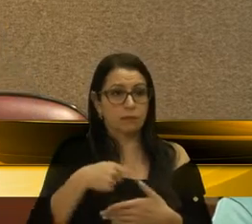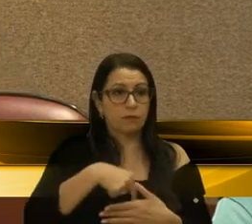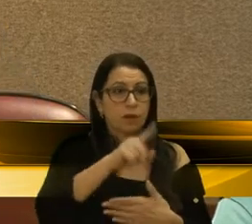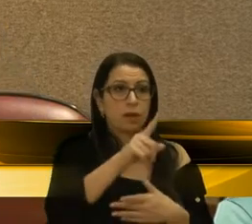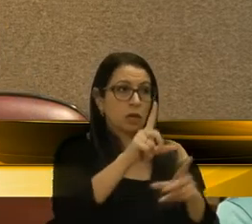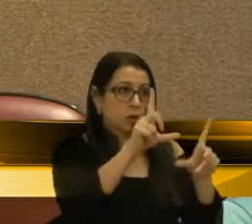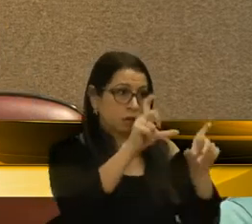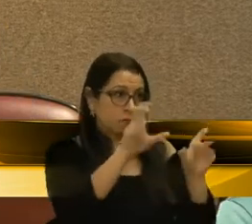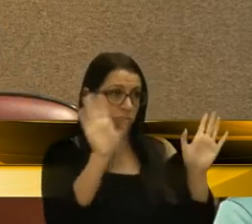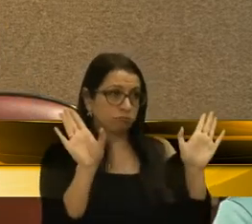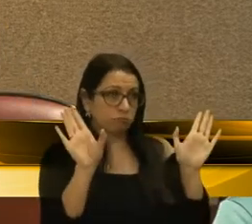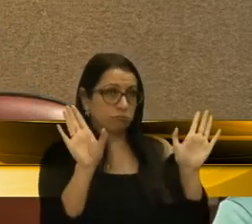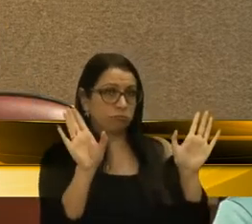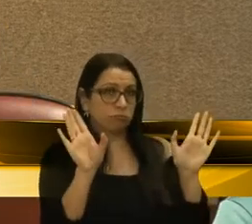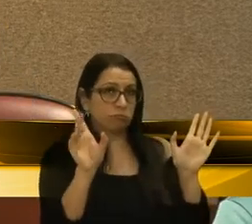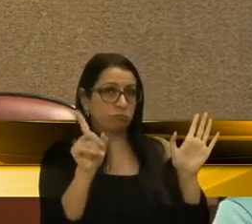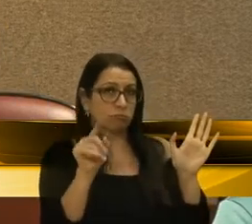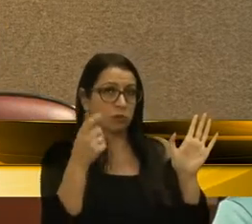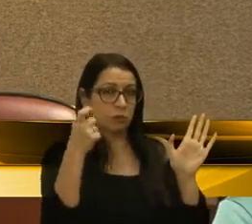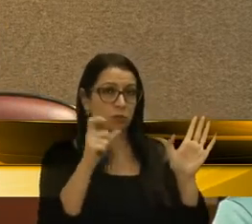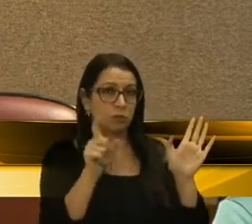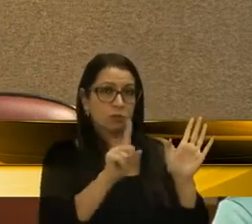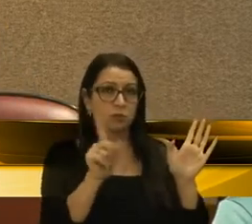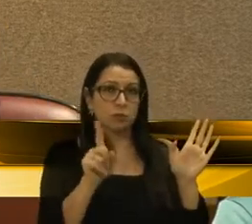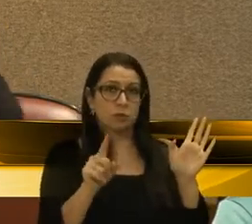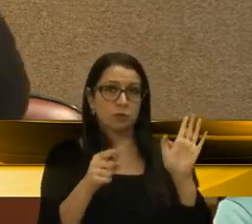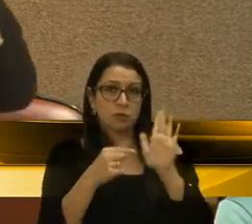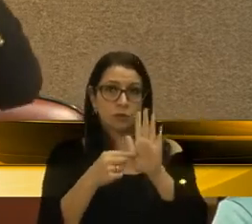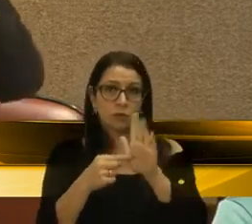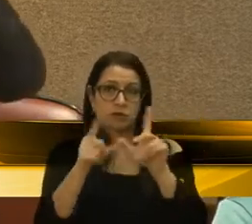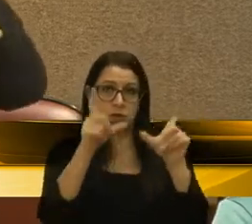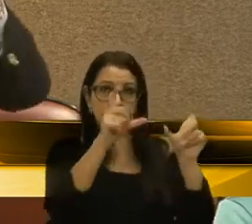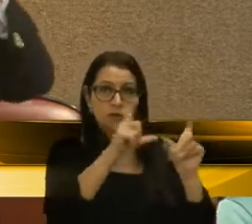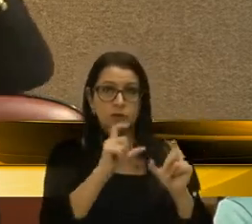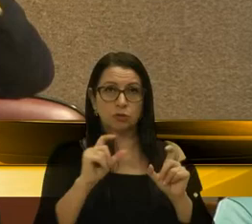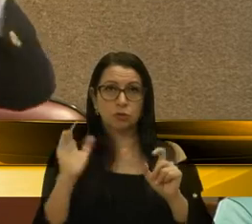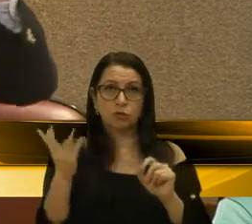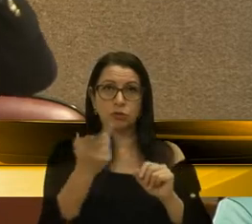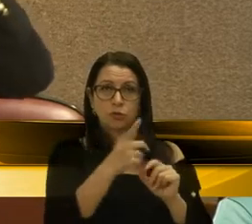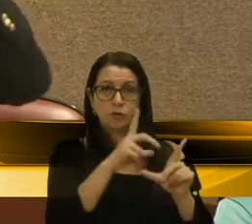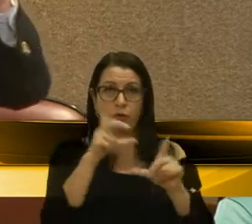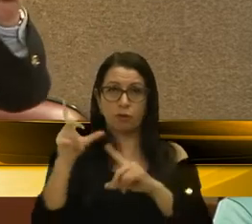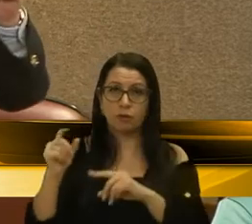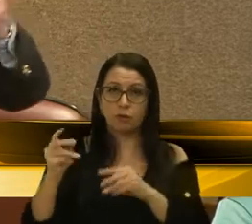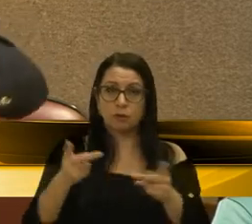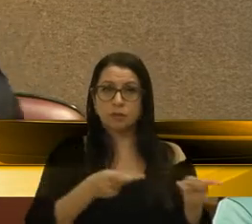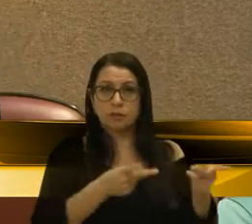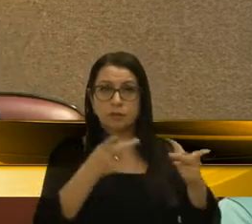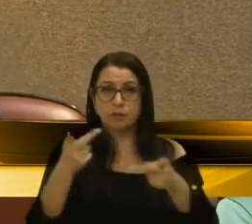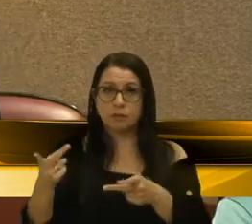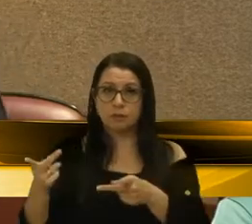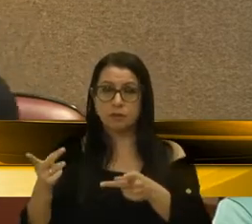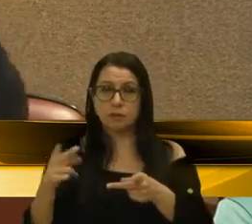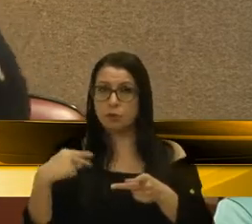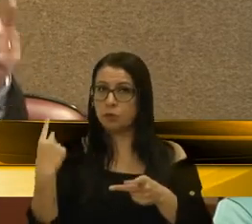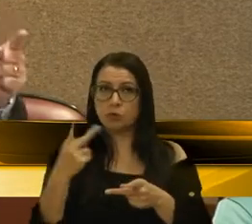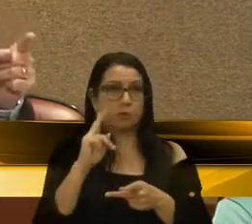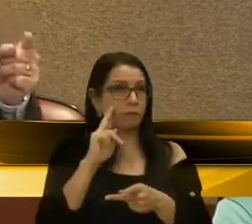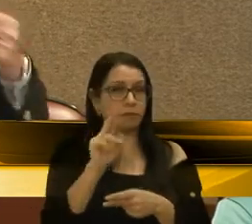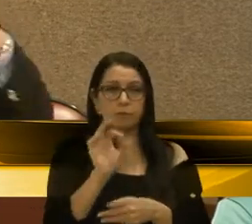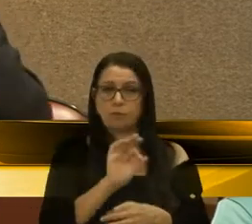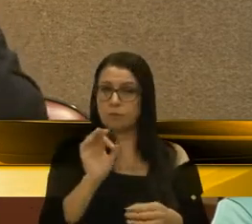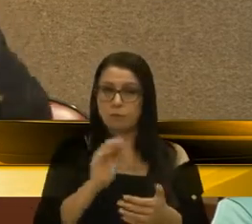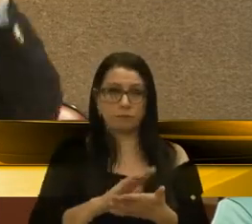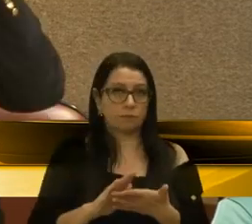tira a fotografia, que isso eu achei que até nós veríamos aqui todas as imagens das visitas, e nós não vimos